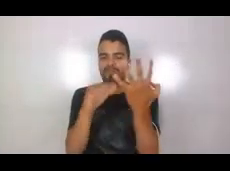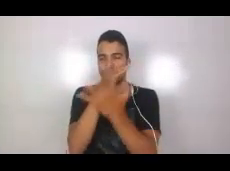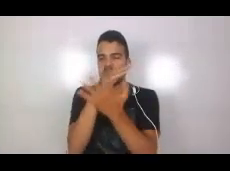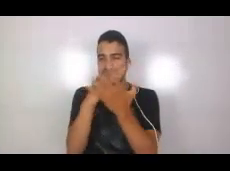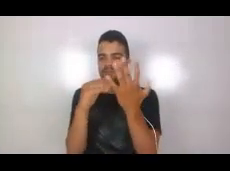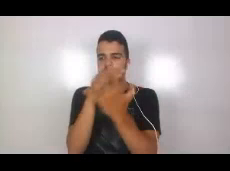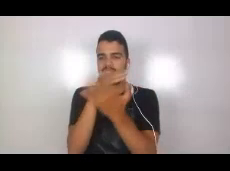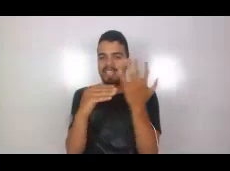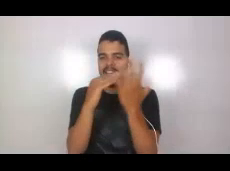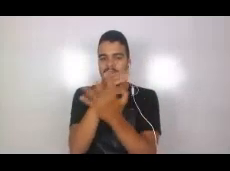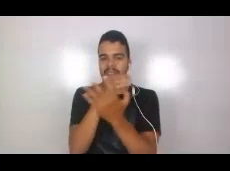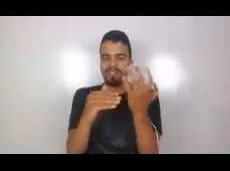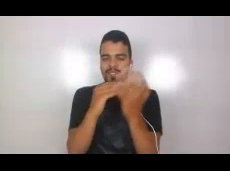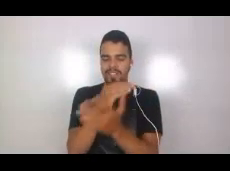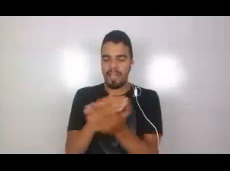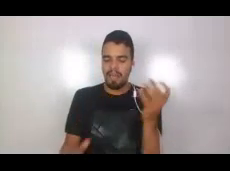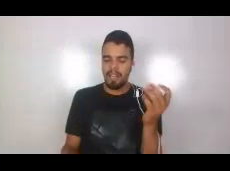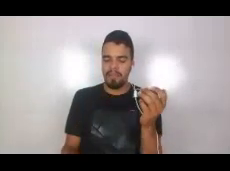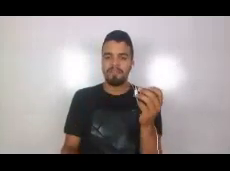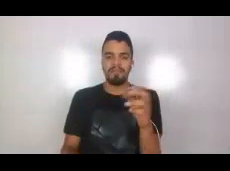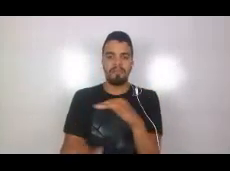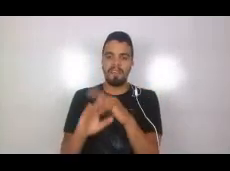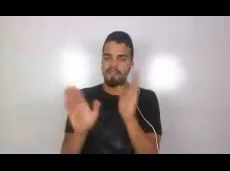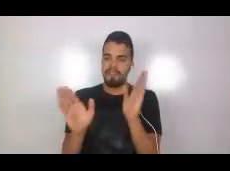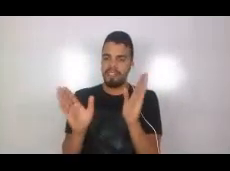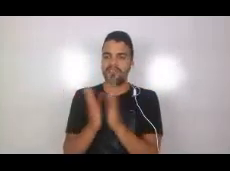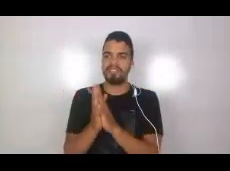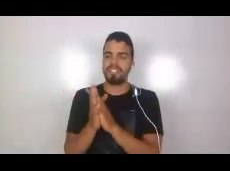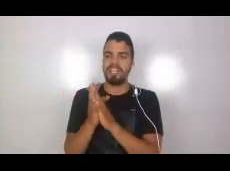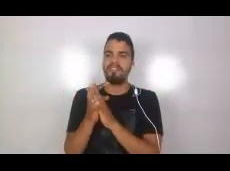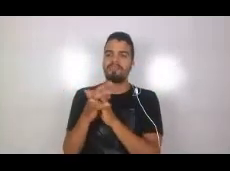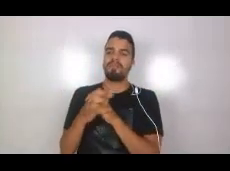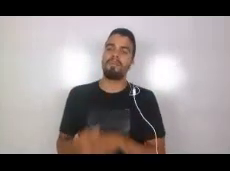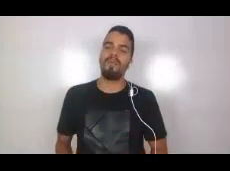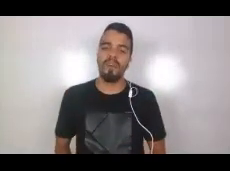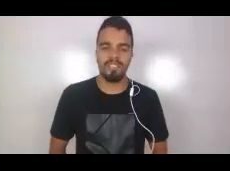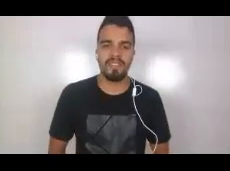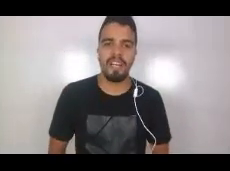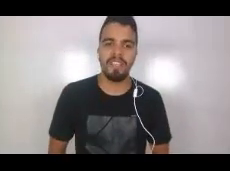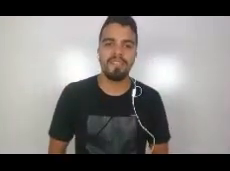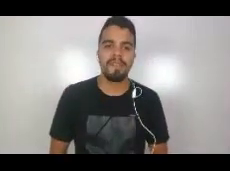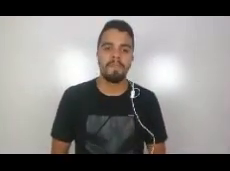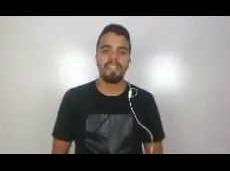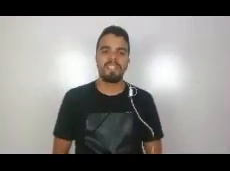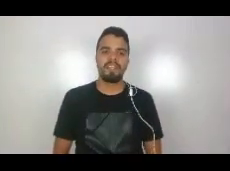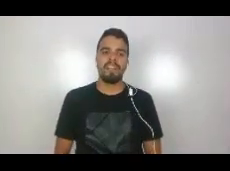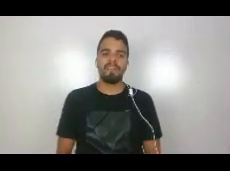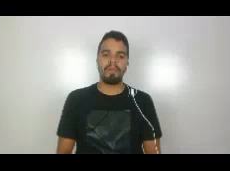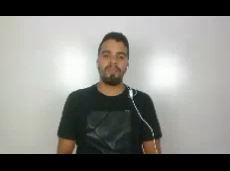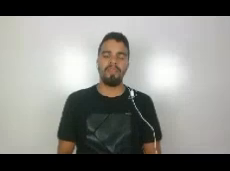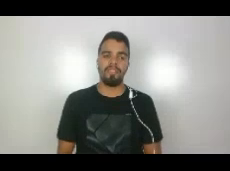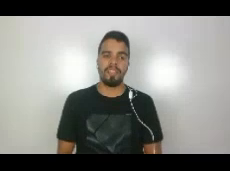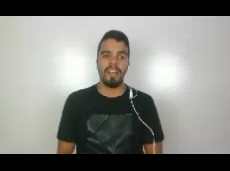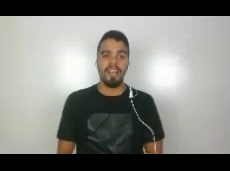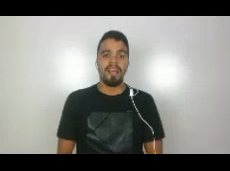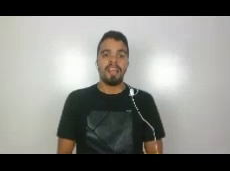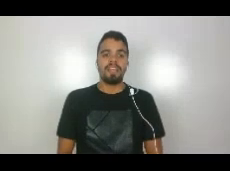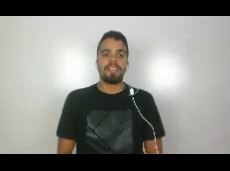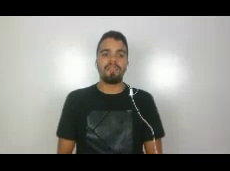4 temas que nós trabalhamos, perfeito, já é uma boa atividade e já vai levar uma boa